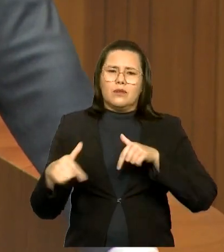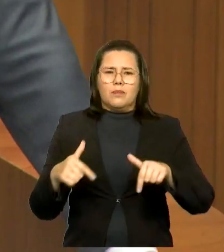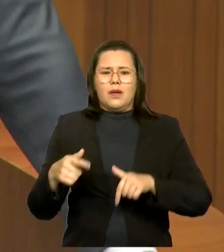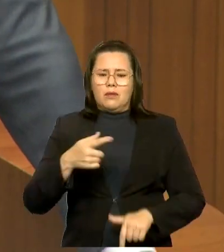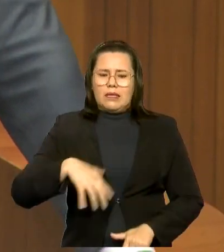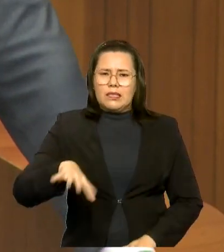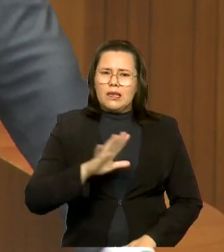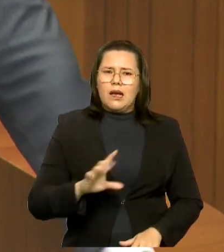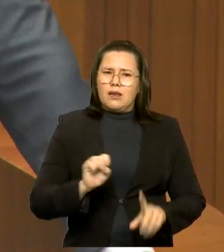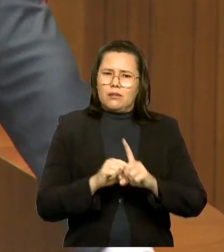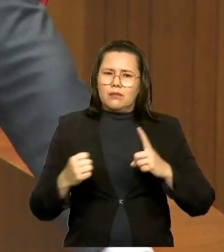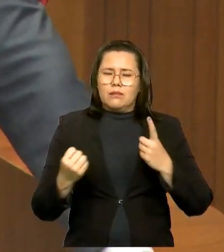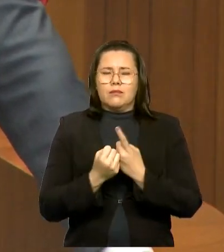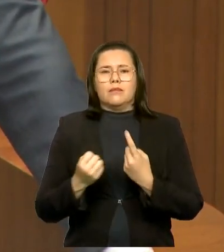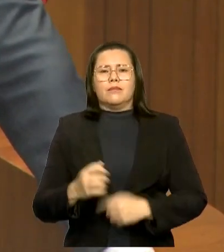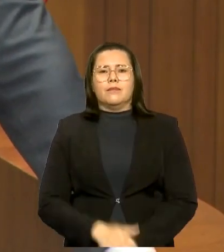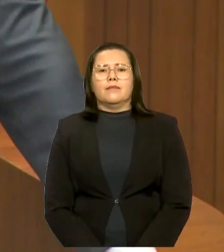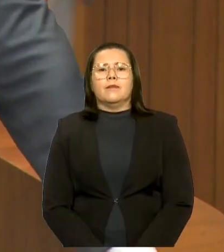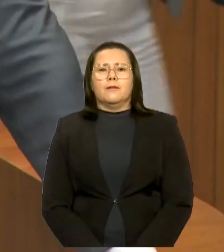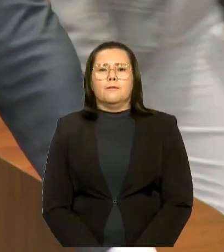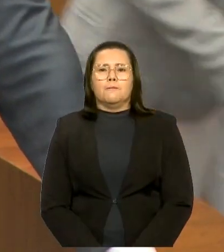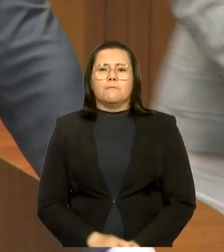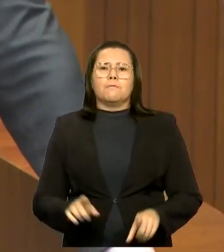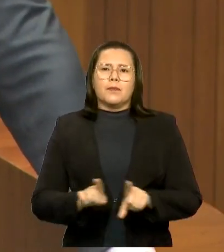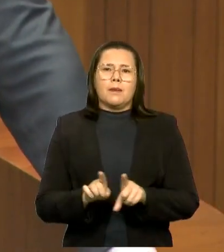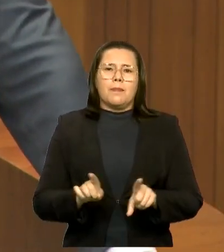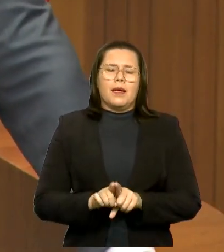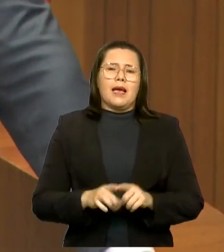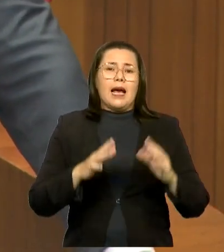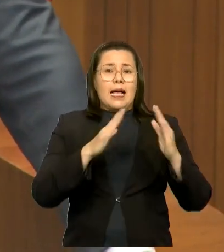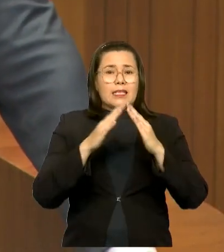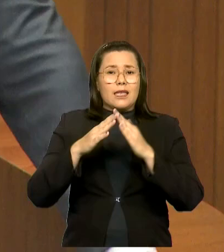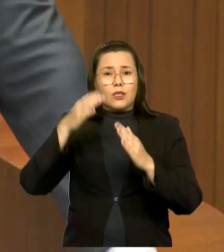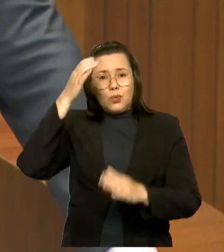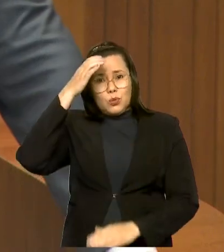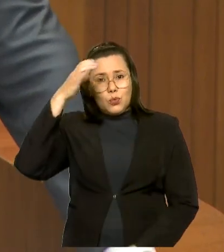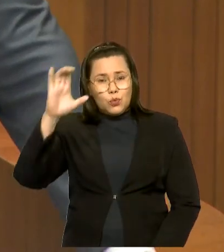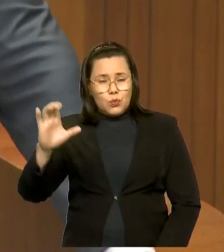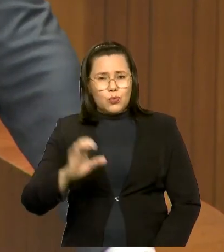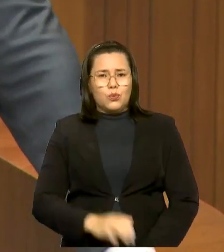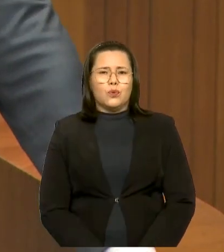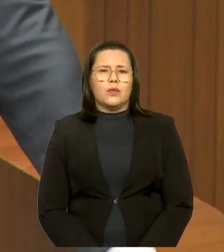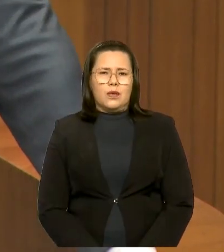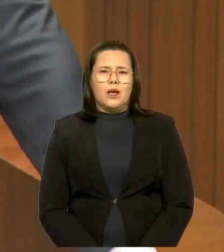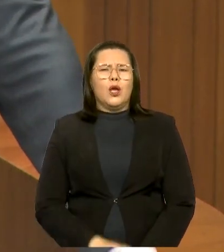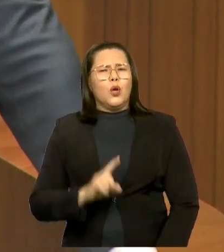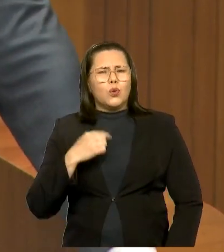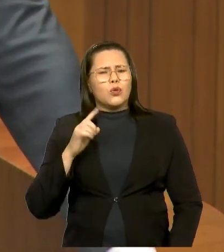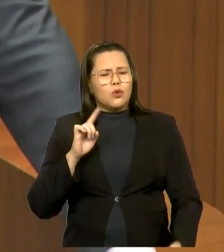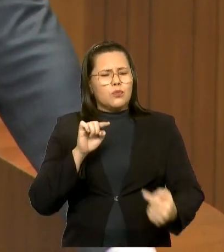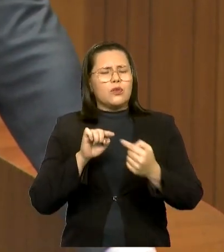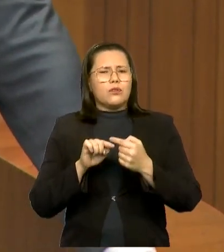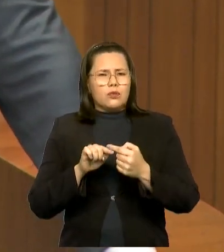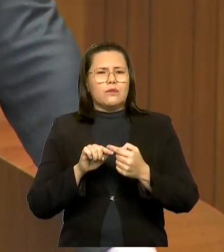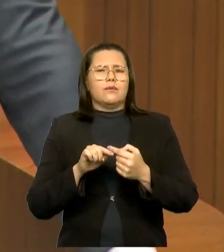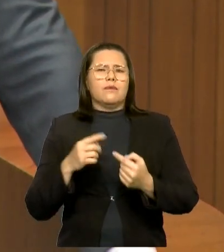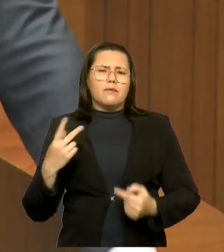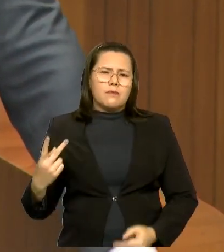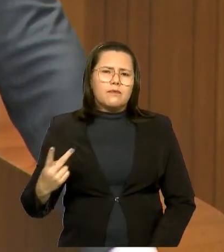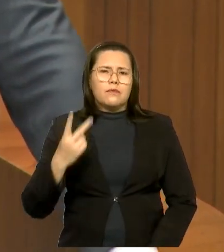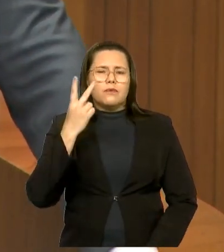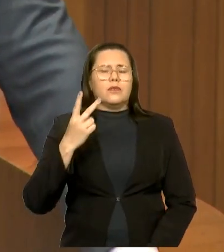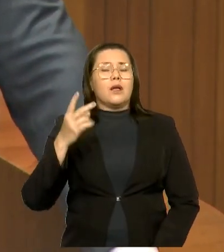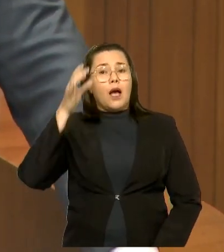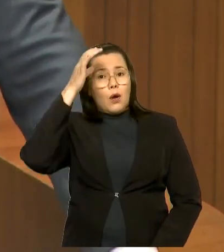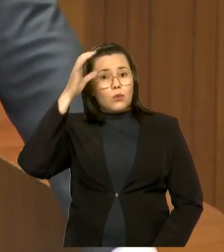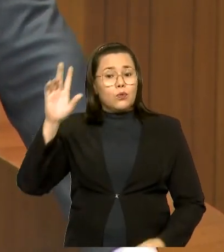2024. Nós ampliamos as casas de cultura e estabelecemos também como meta garantir que a nossa cultura fosse valorizada, e basta